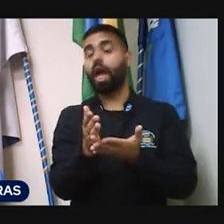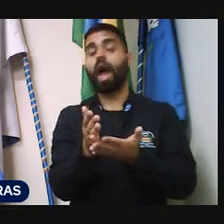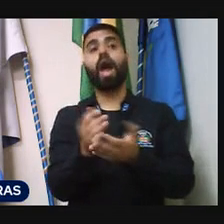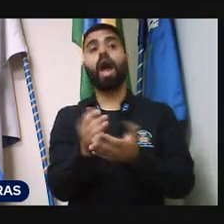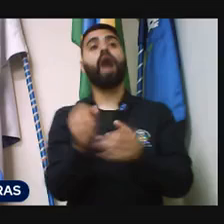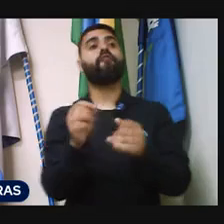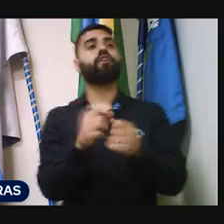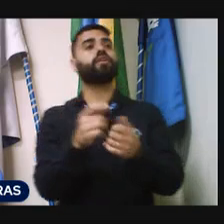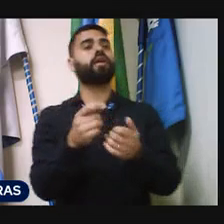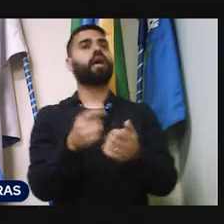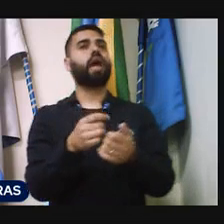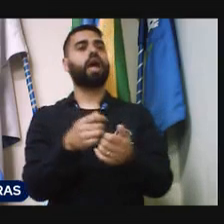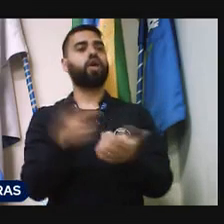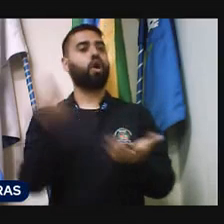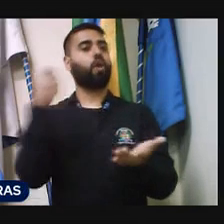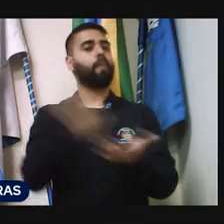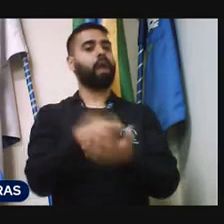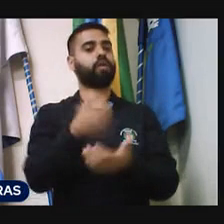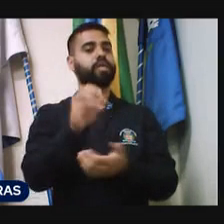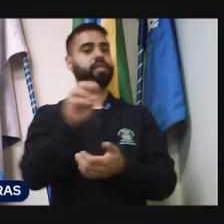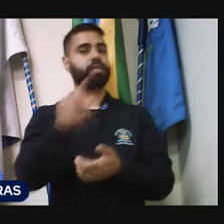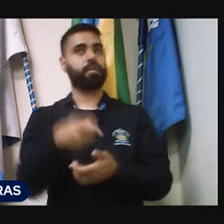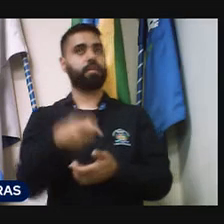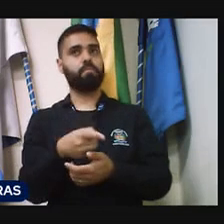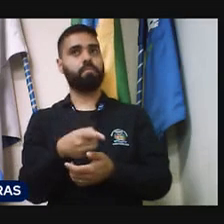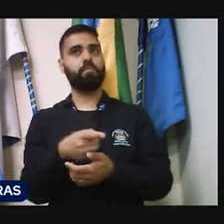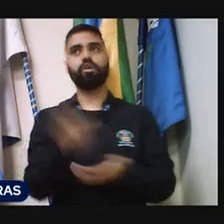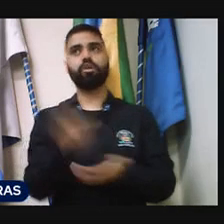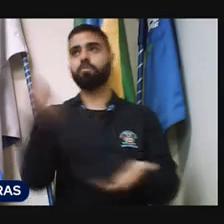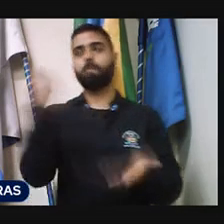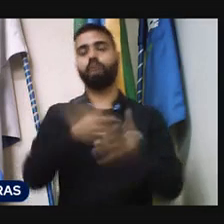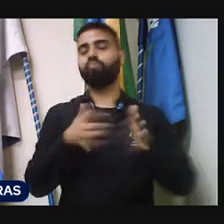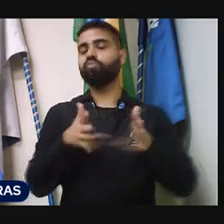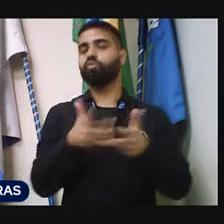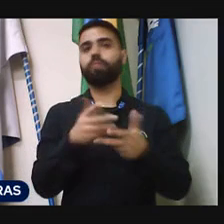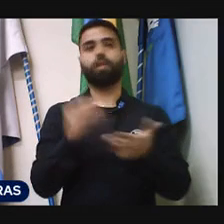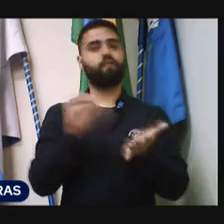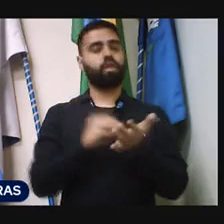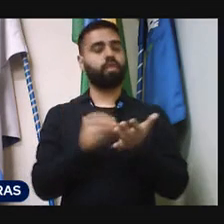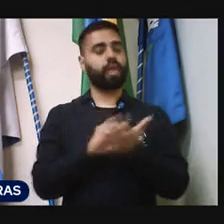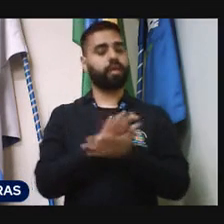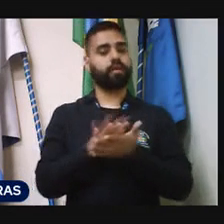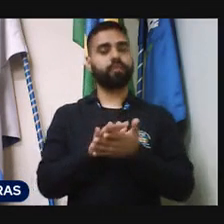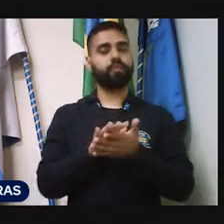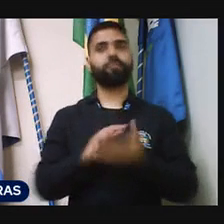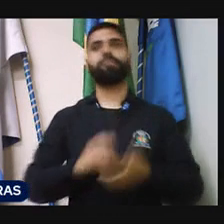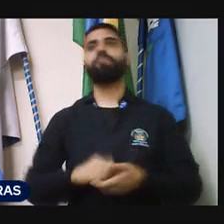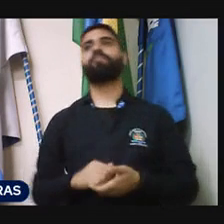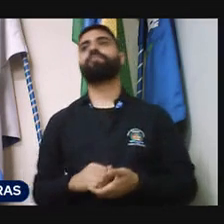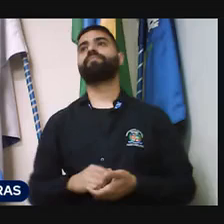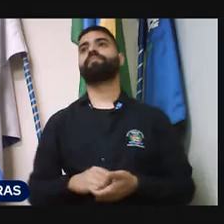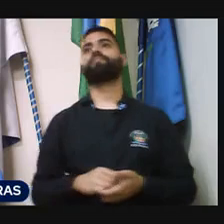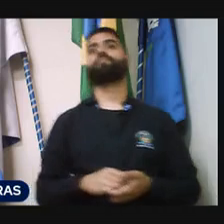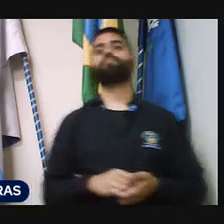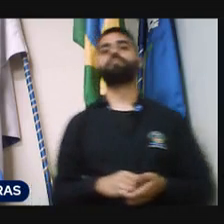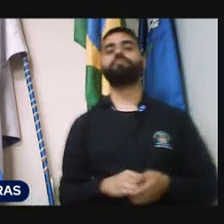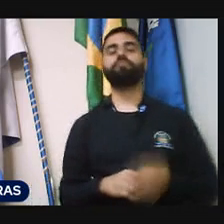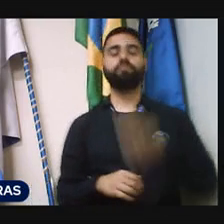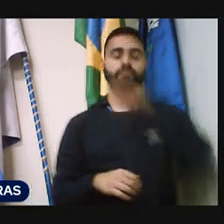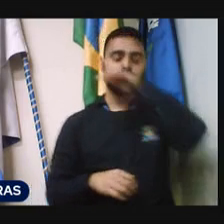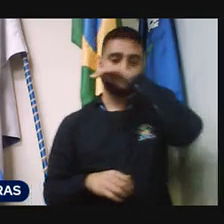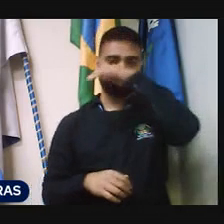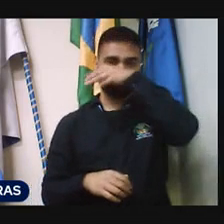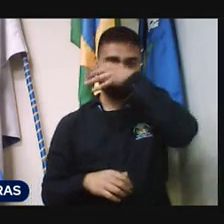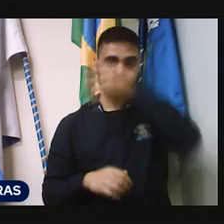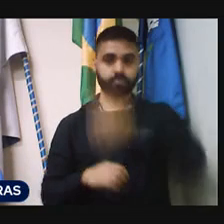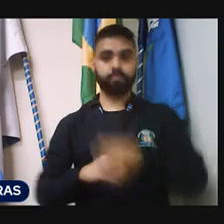feita a última pagamento nós pagamos todos os boletos para que nos caixas nenhum Deco né Então tudo isso vai feito